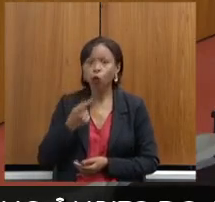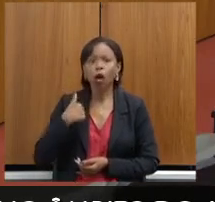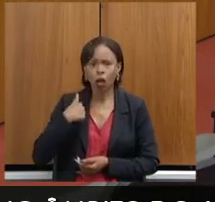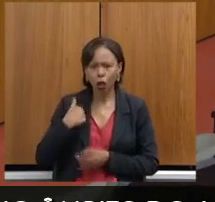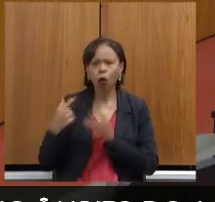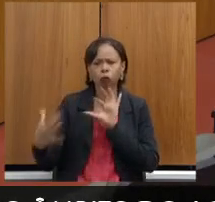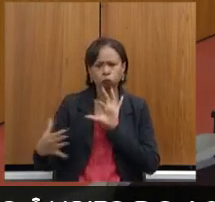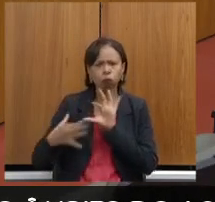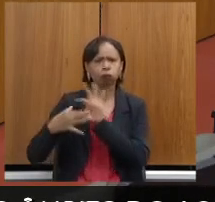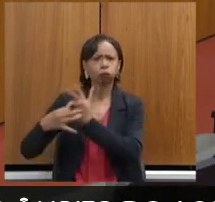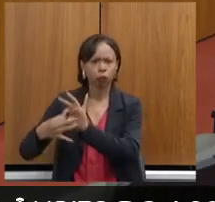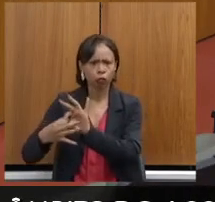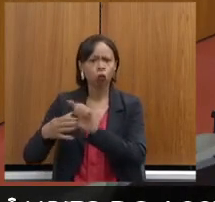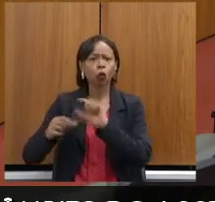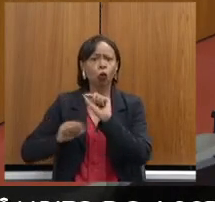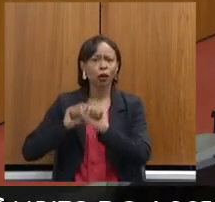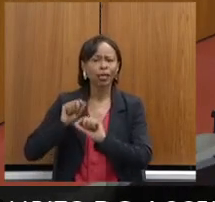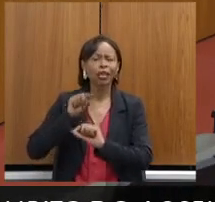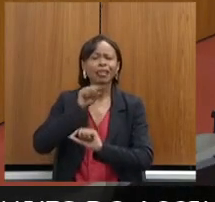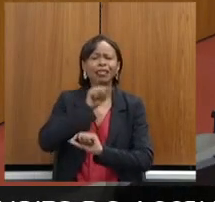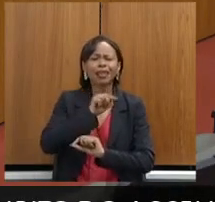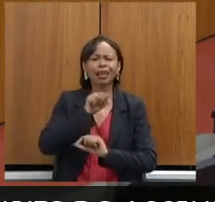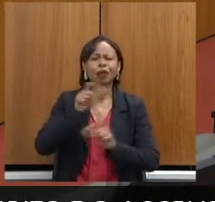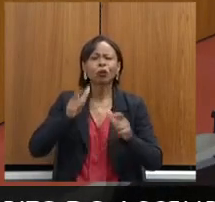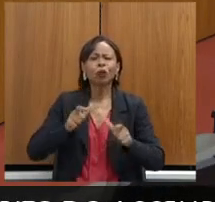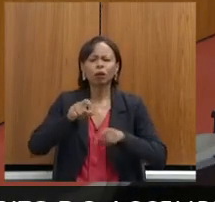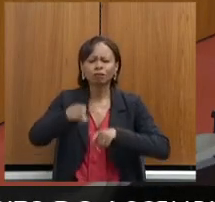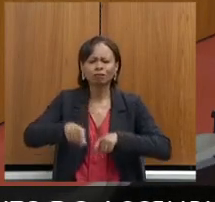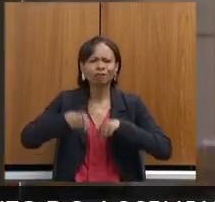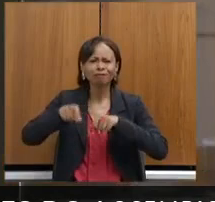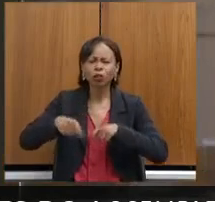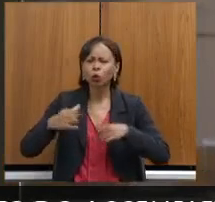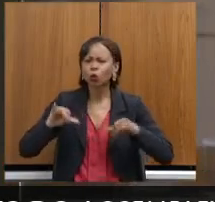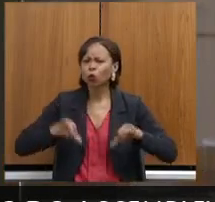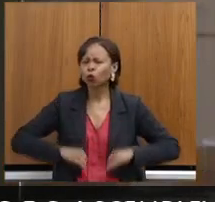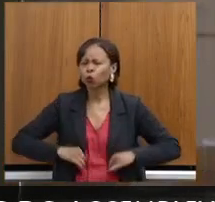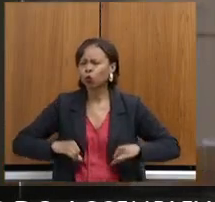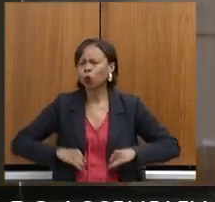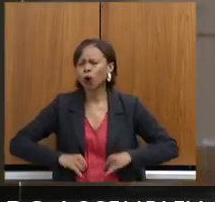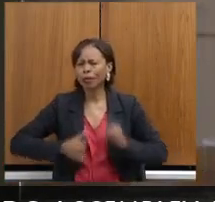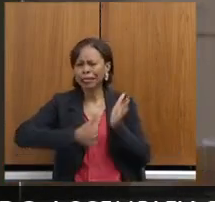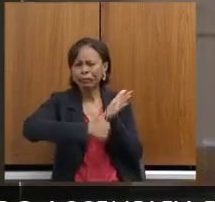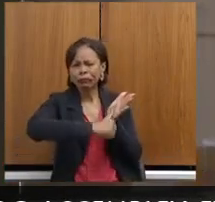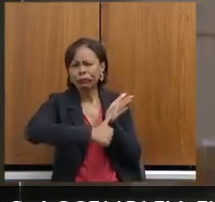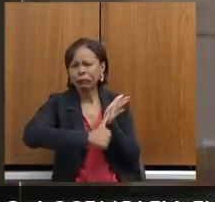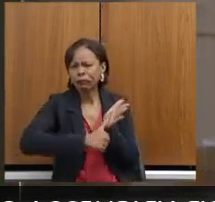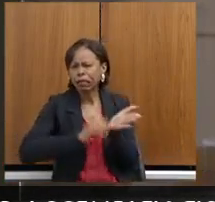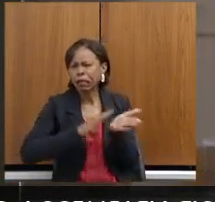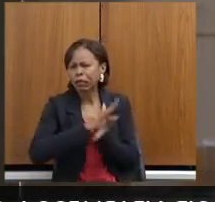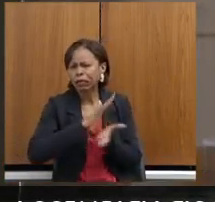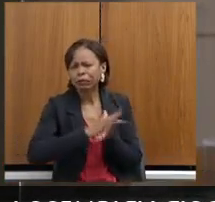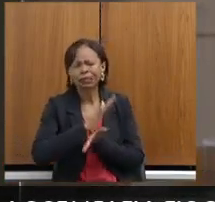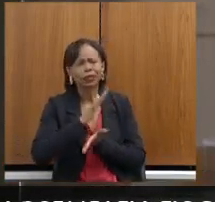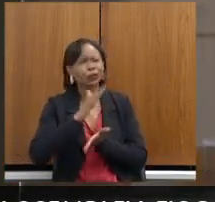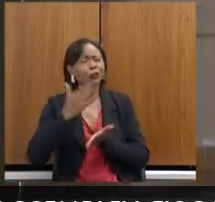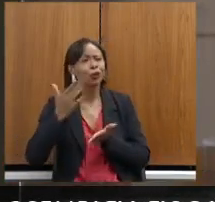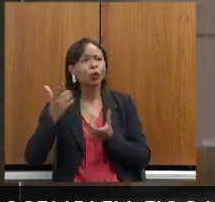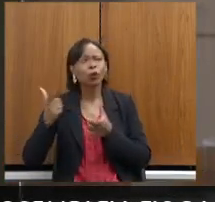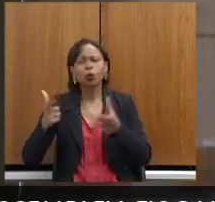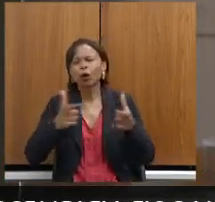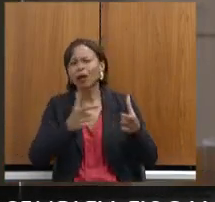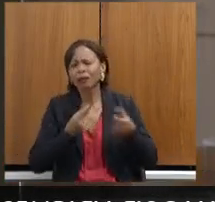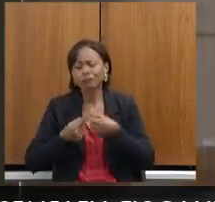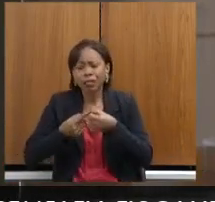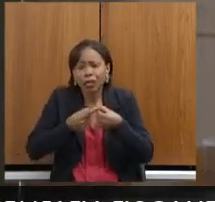dela o interior sofre muito quê foto da carteira de identidade todo município pequeno que a gente chega